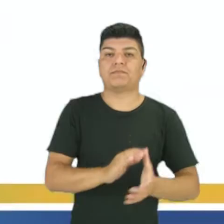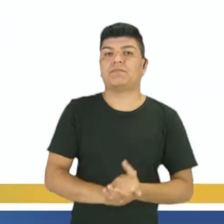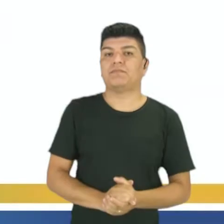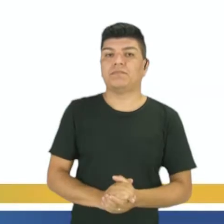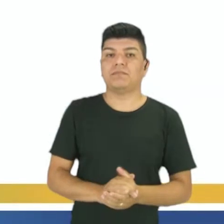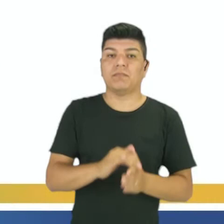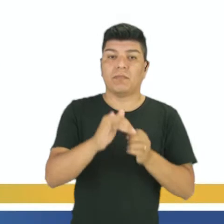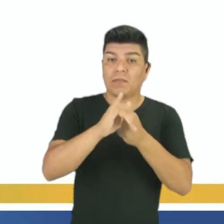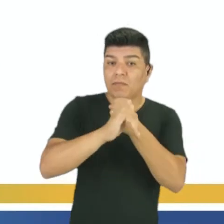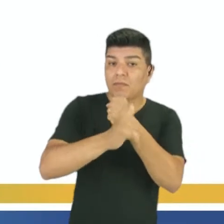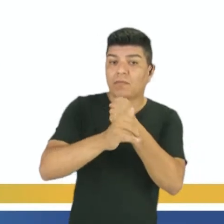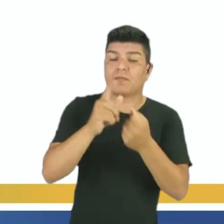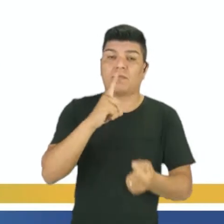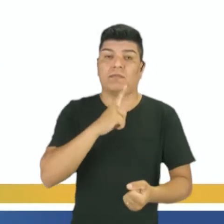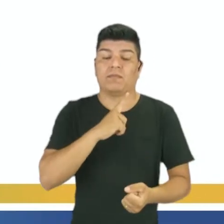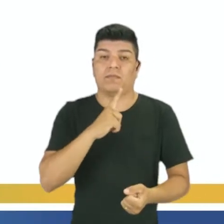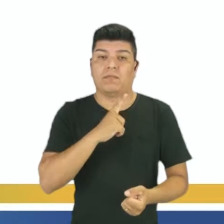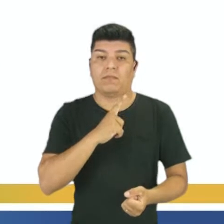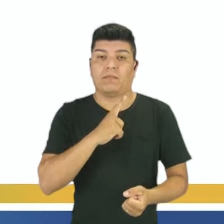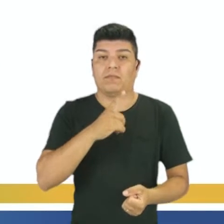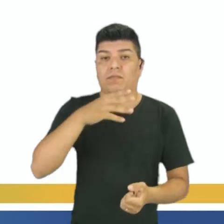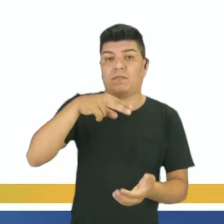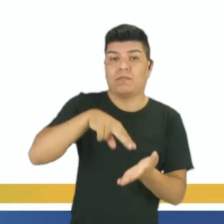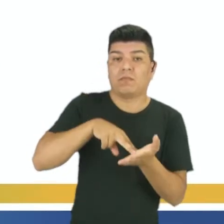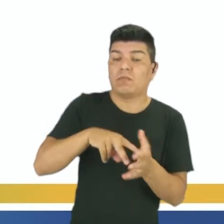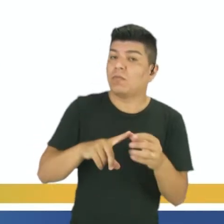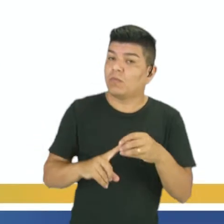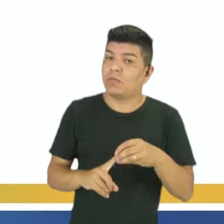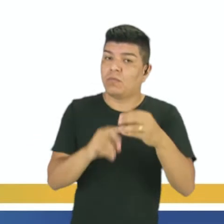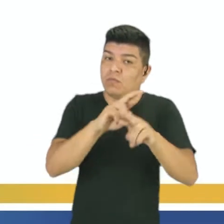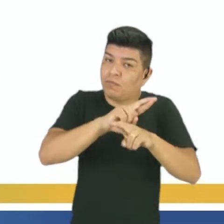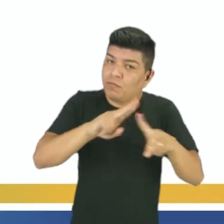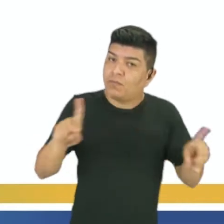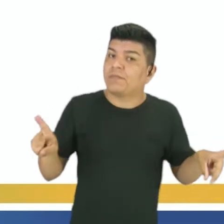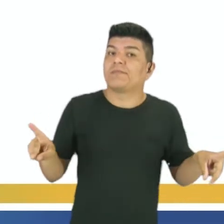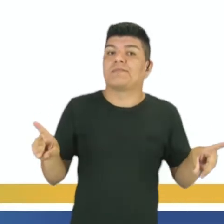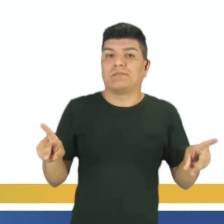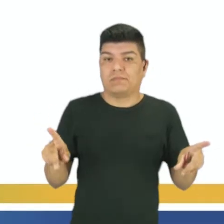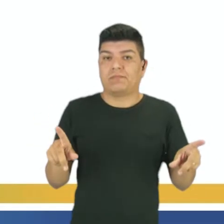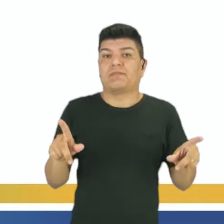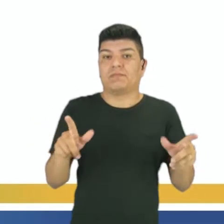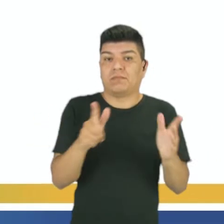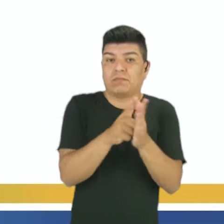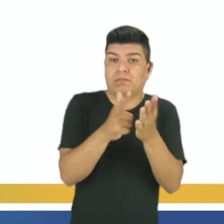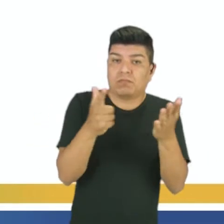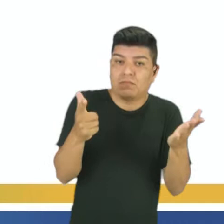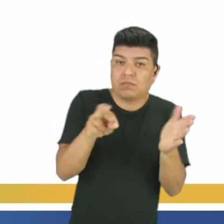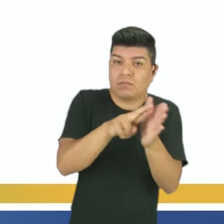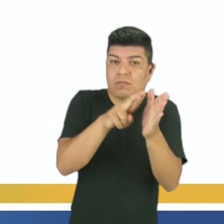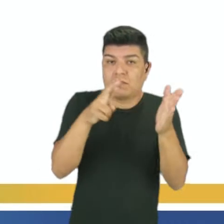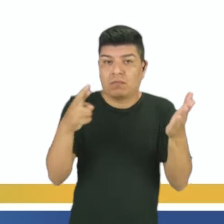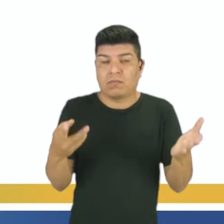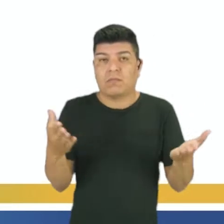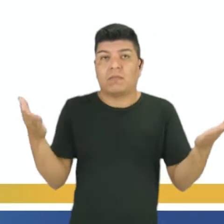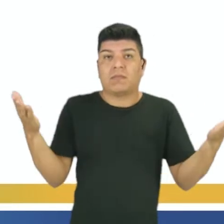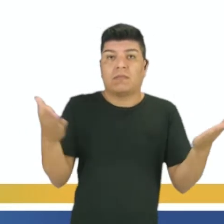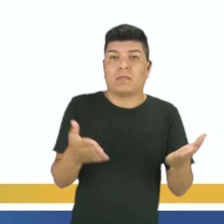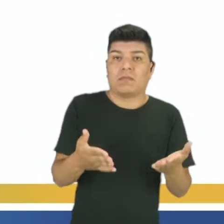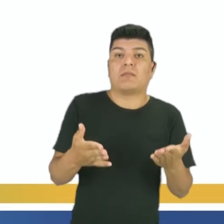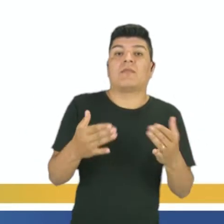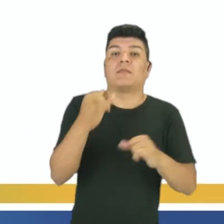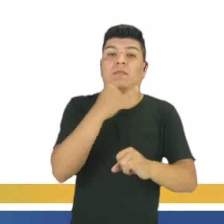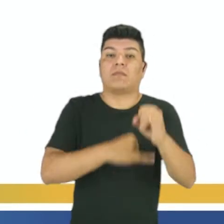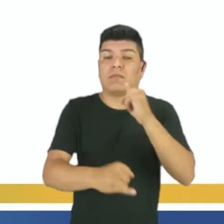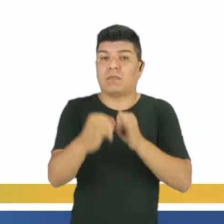A crônica ela tem um canal fixo e diferenciado. O jornal, a revista, agora em